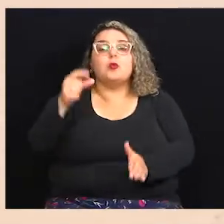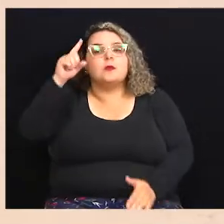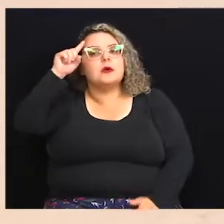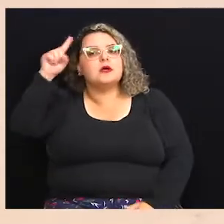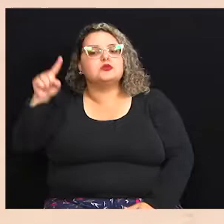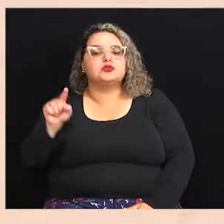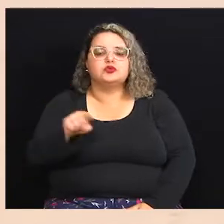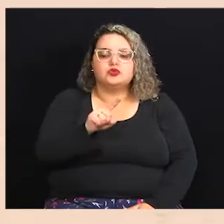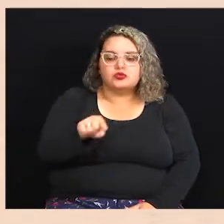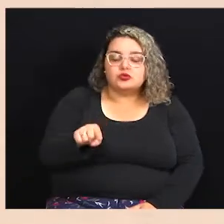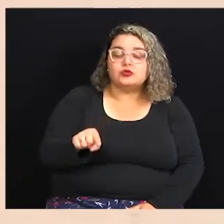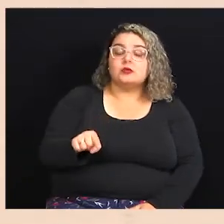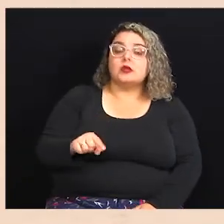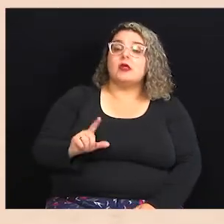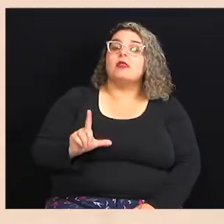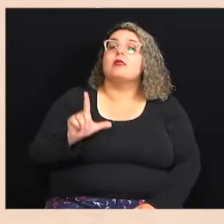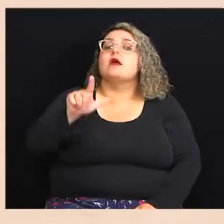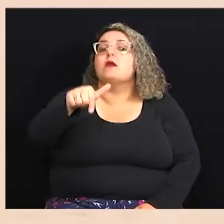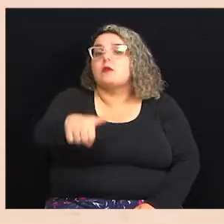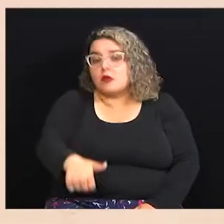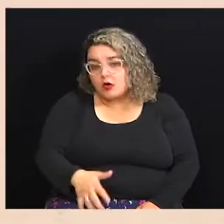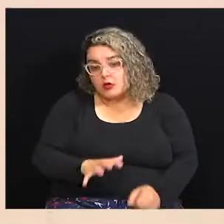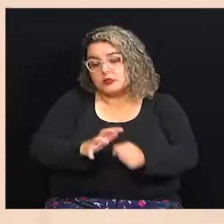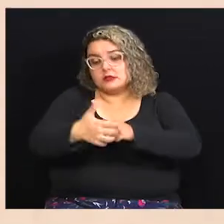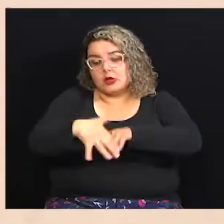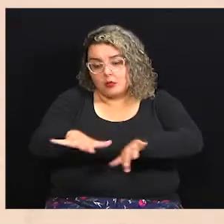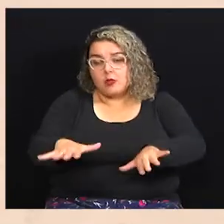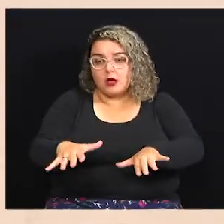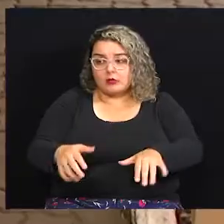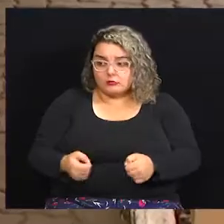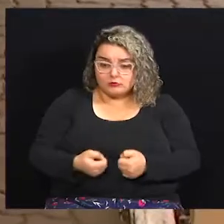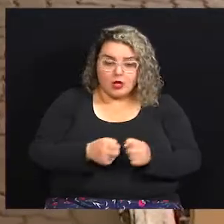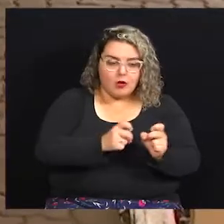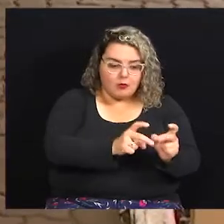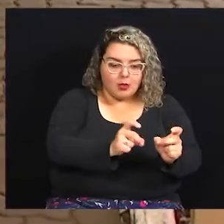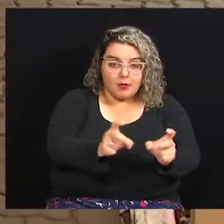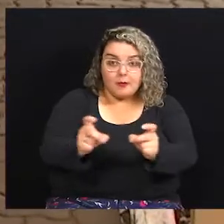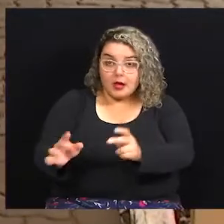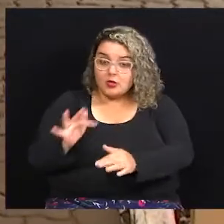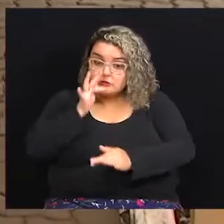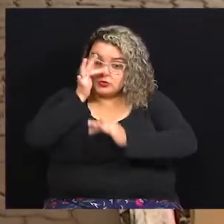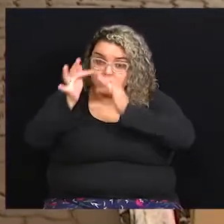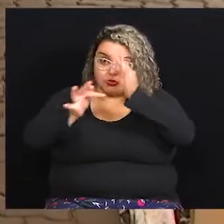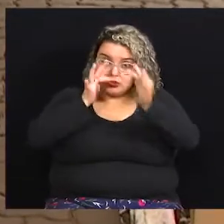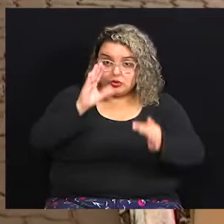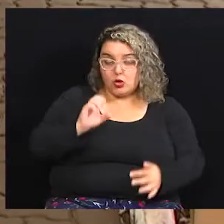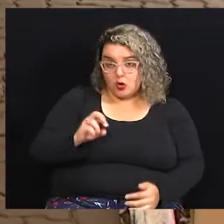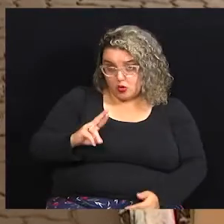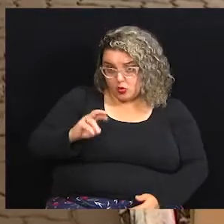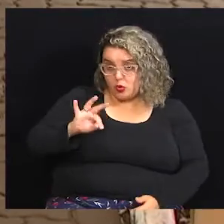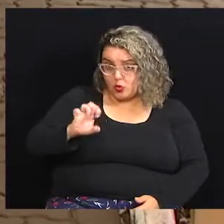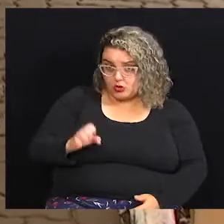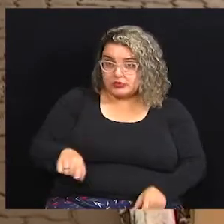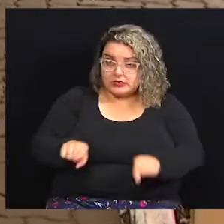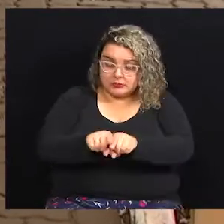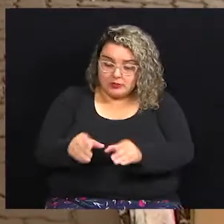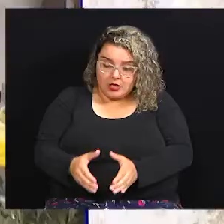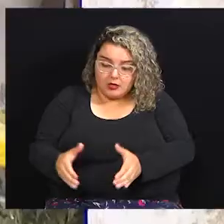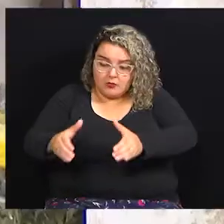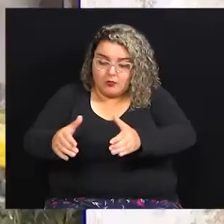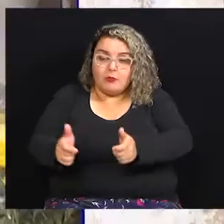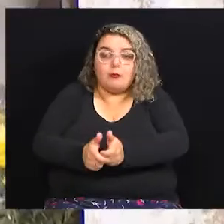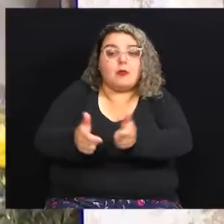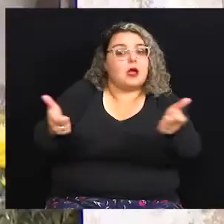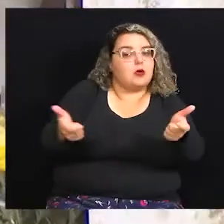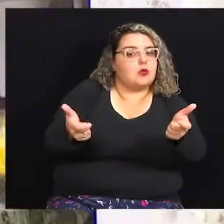de finados do período pós pandemia deve apresentar um volume de vendas de flores de corte envasadas maior